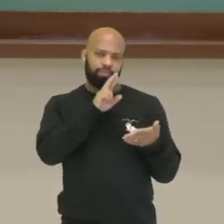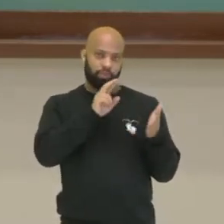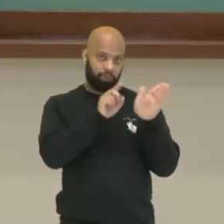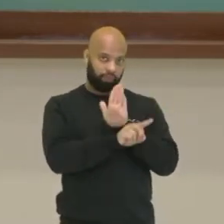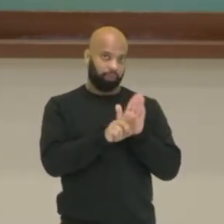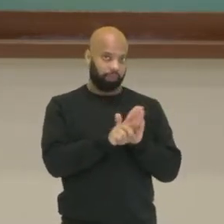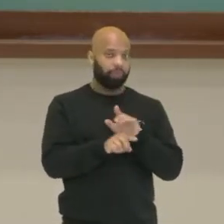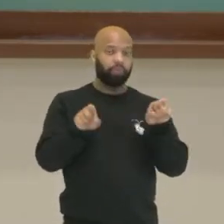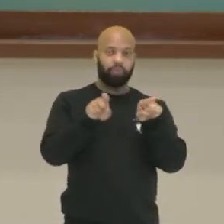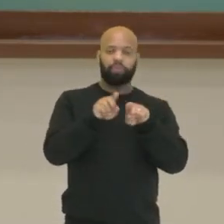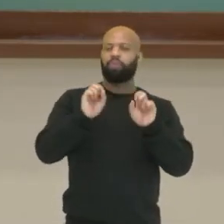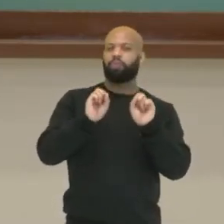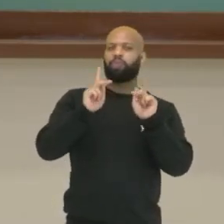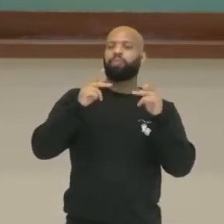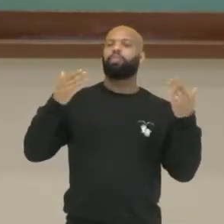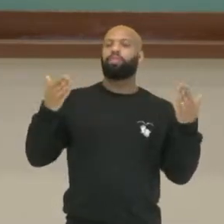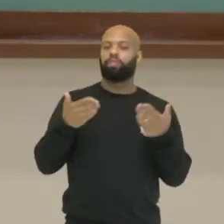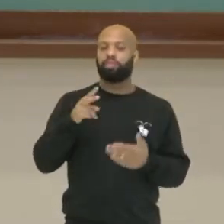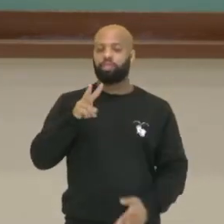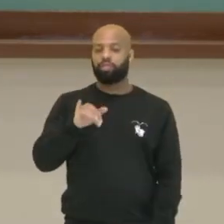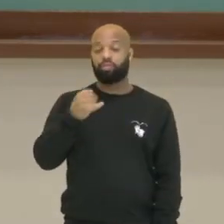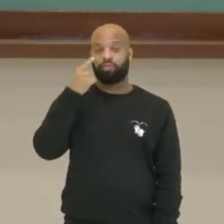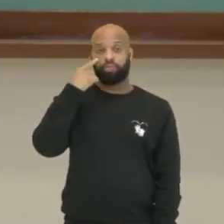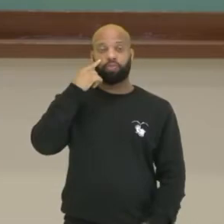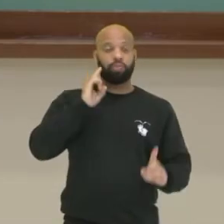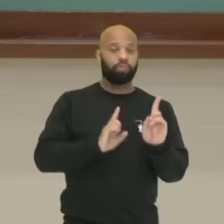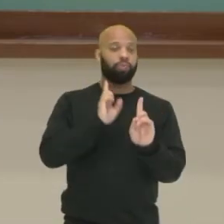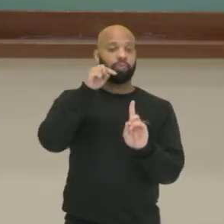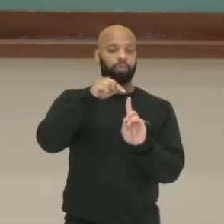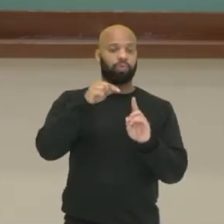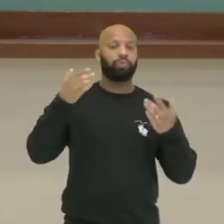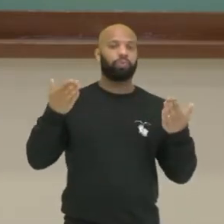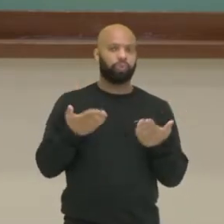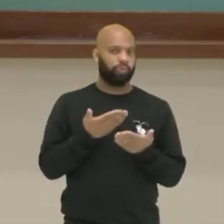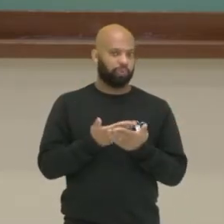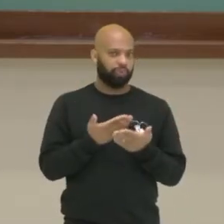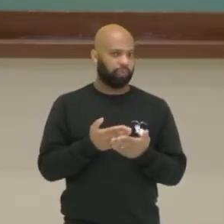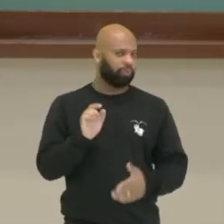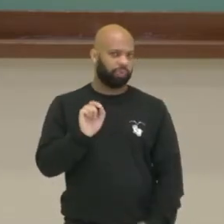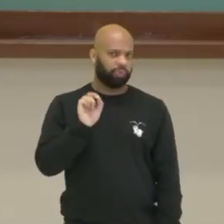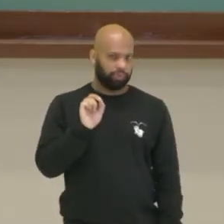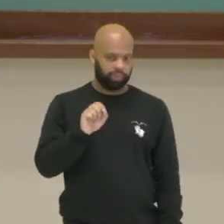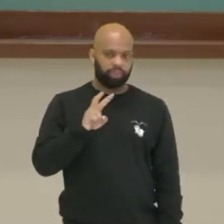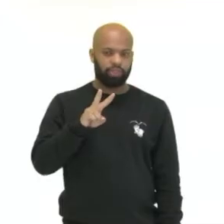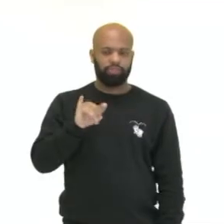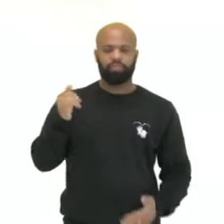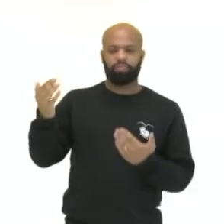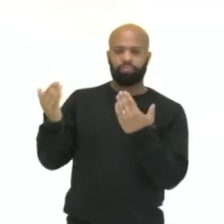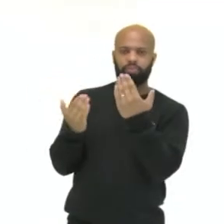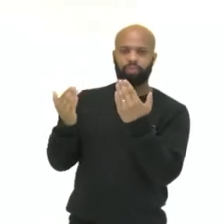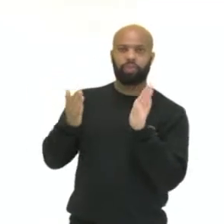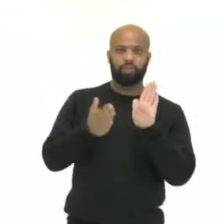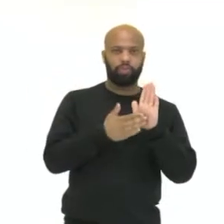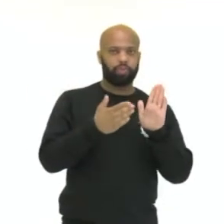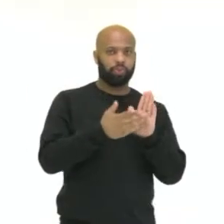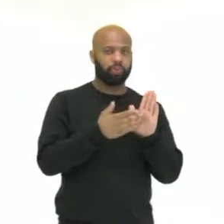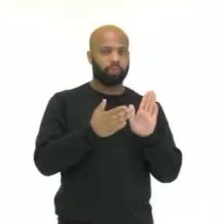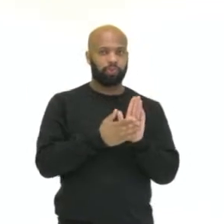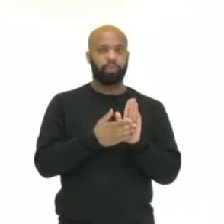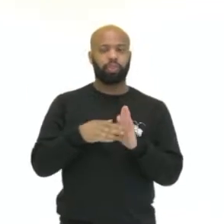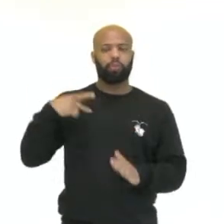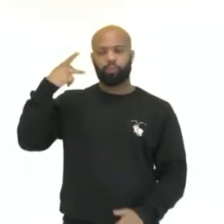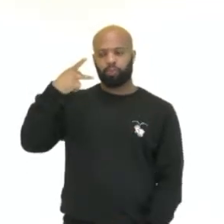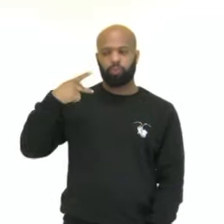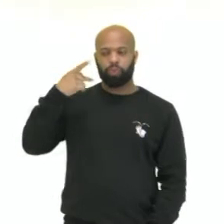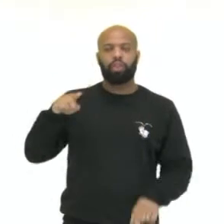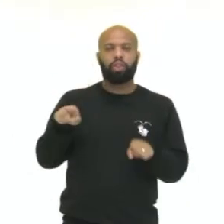aí, moçadinha. Vamos ver então os nossos objetivos da aula, desta aula? Comparar propostas políticas e solução de